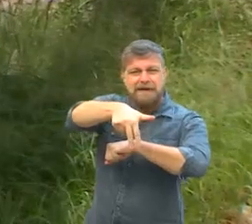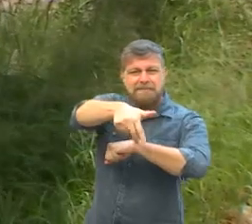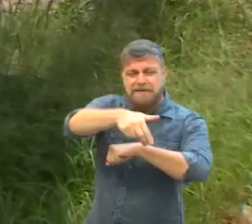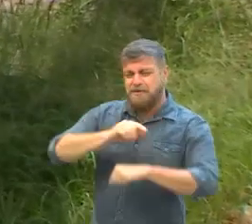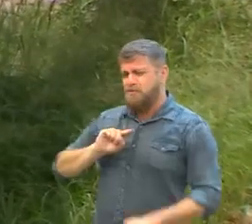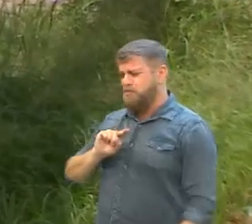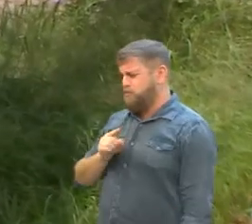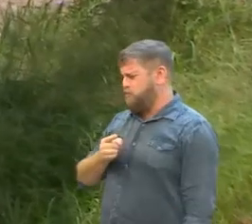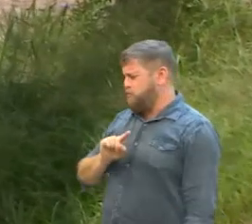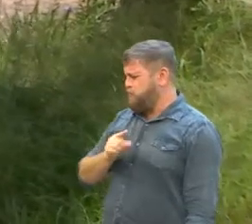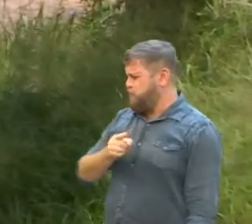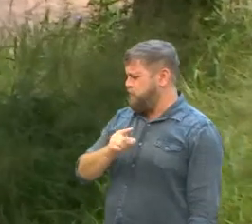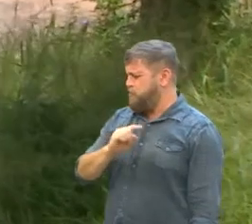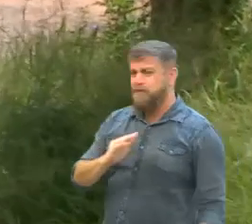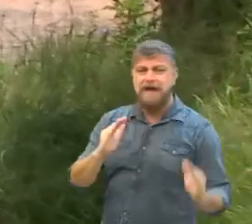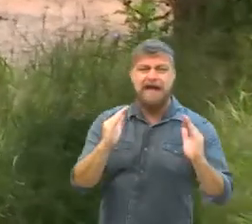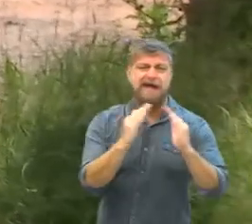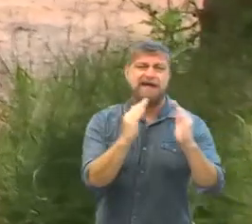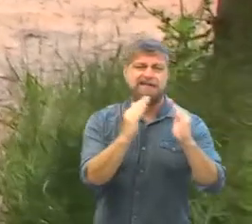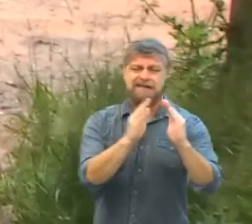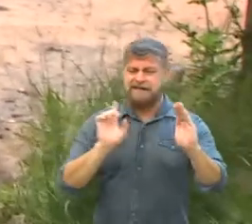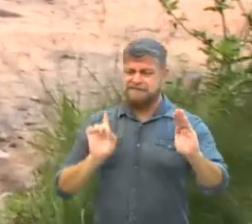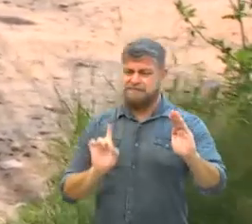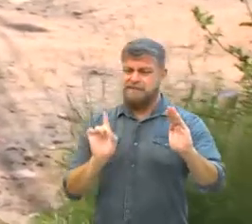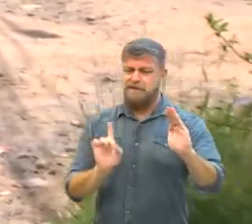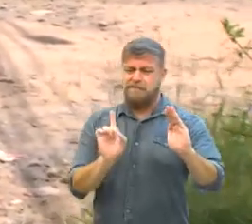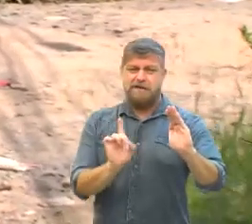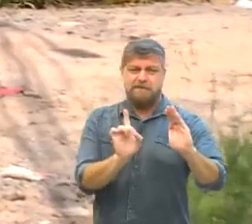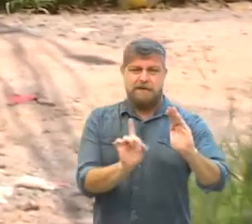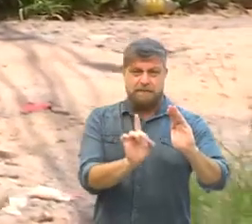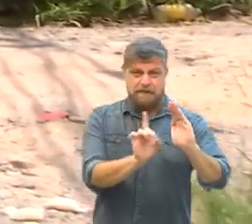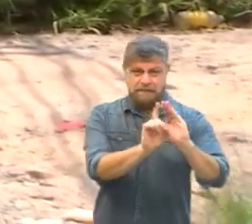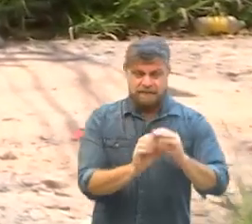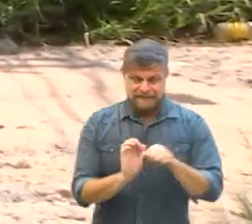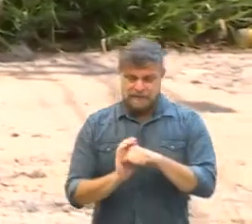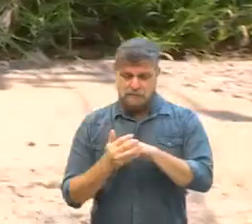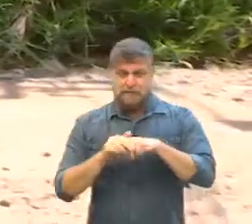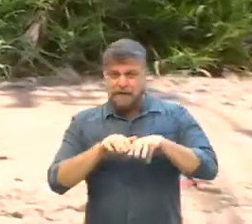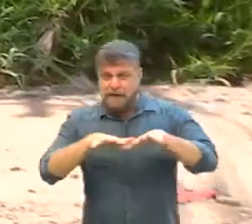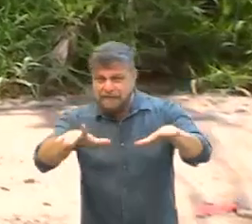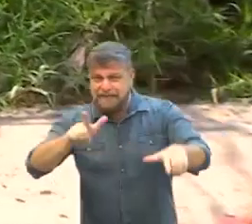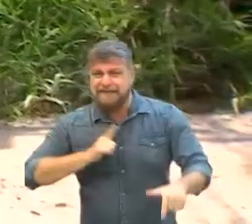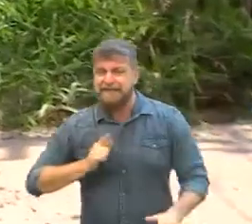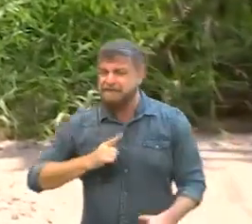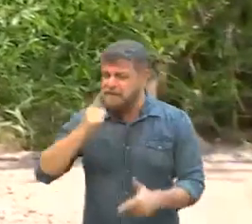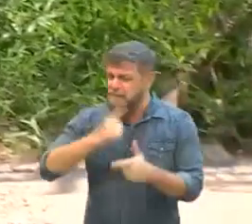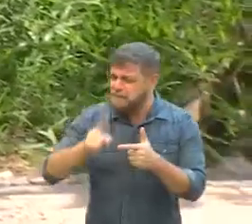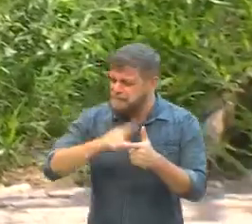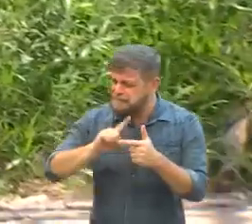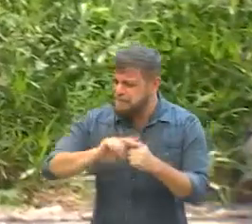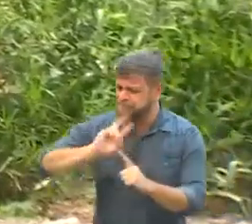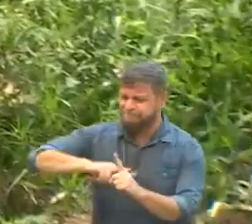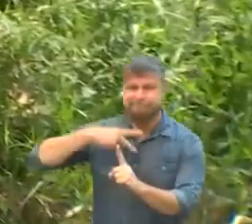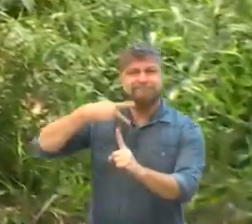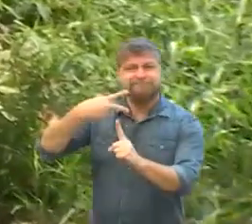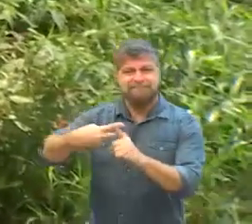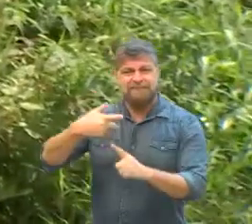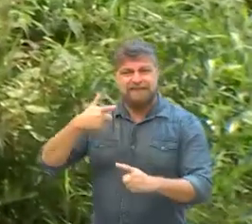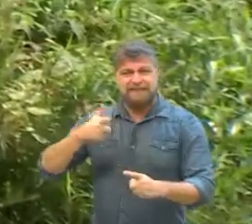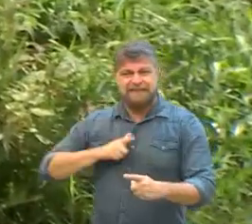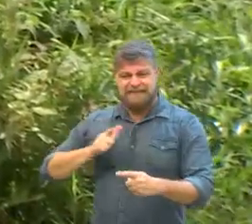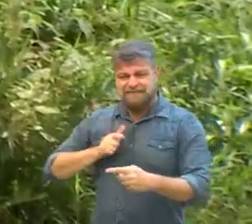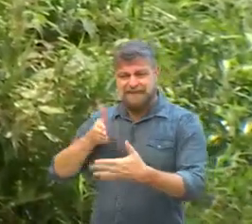terra caminhando para irem até as suas residências. Com a pandemia, houve outro agravante ainda.